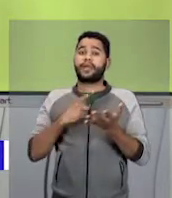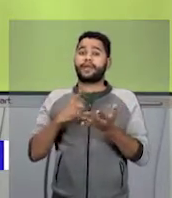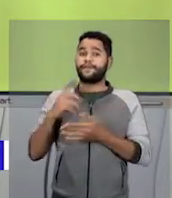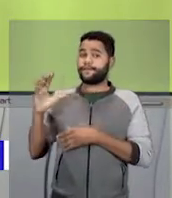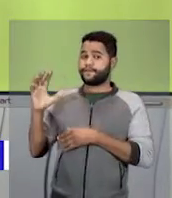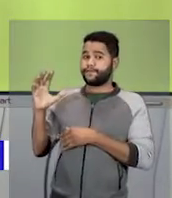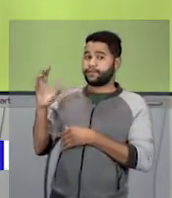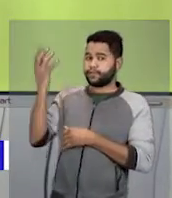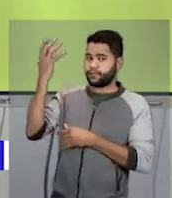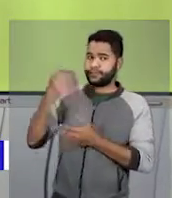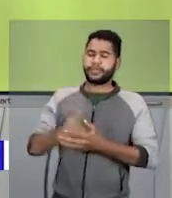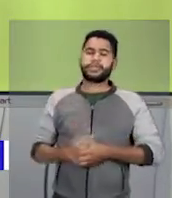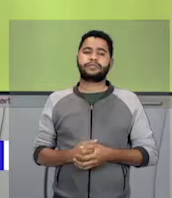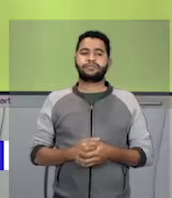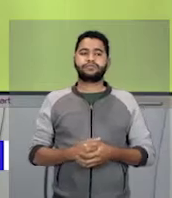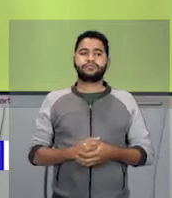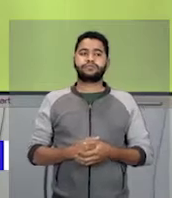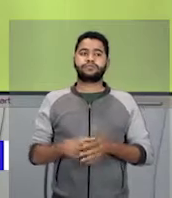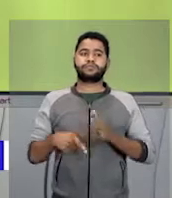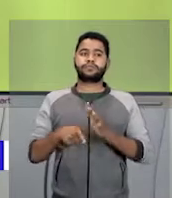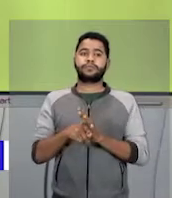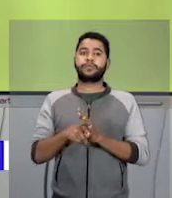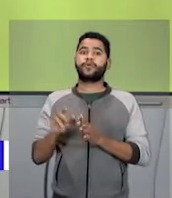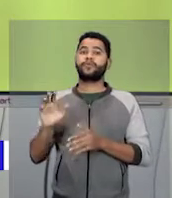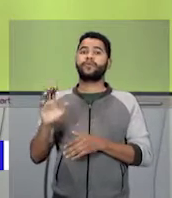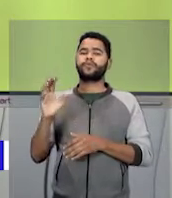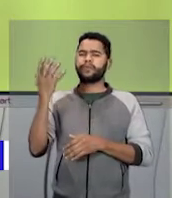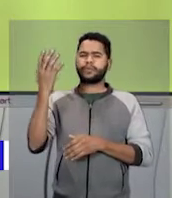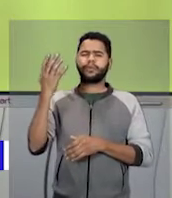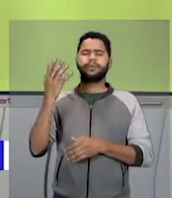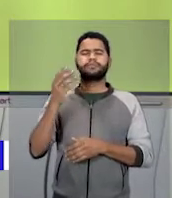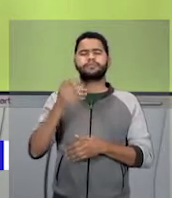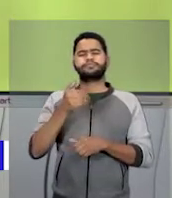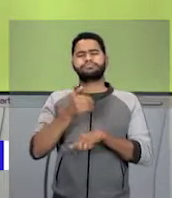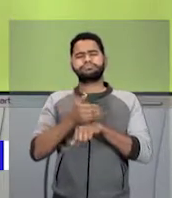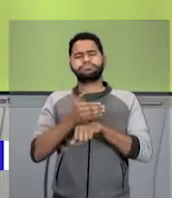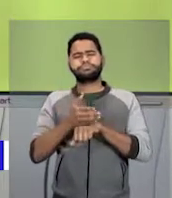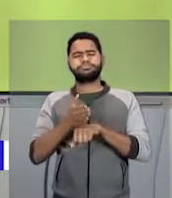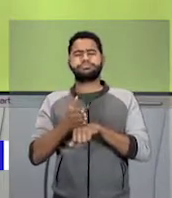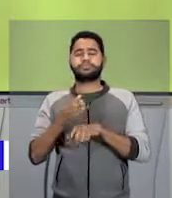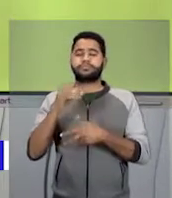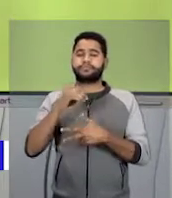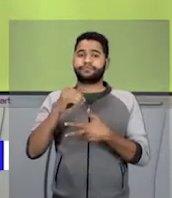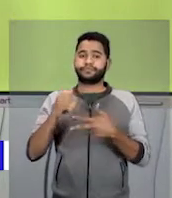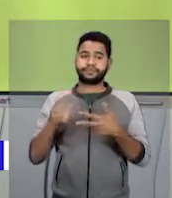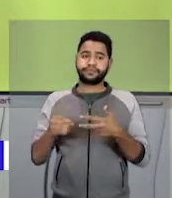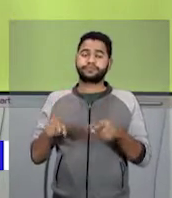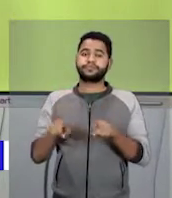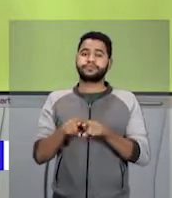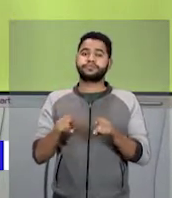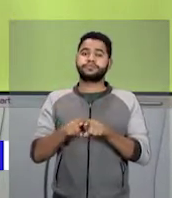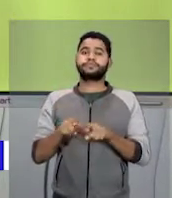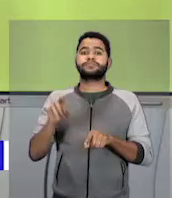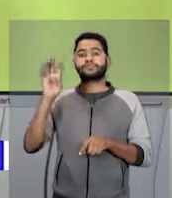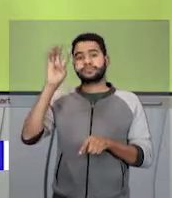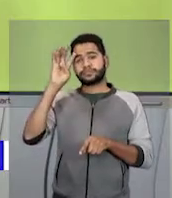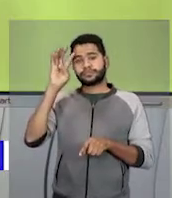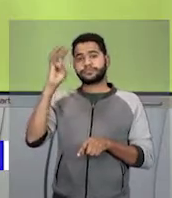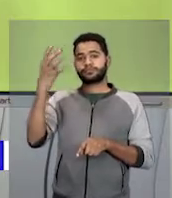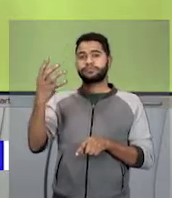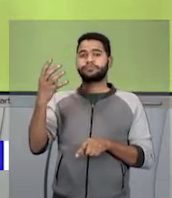temos a cobrança desses fenômenos com muita frequência no Enem. Então, nós também iremos resolver